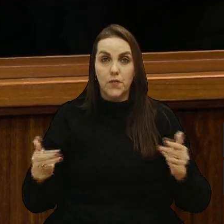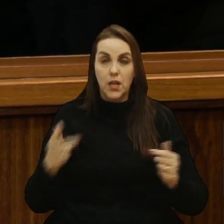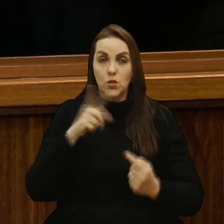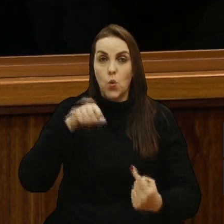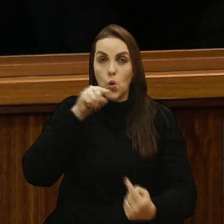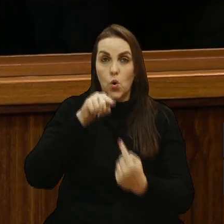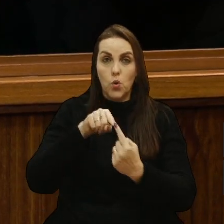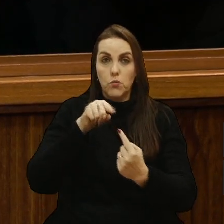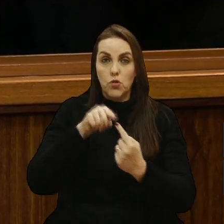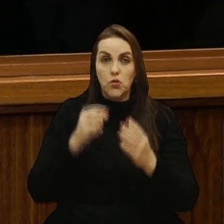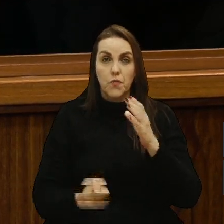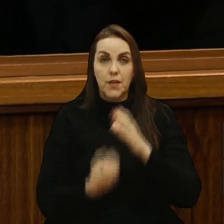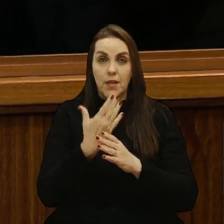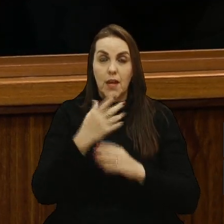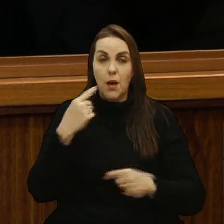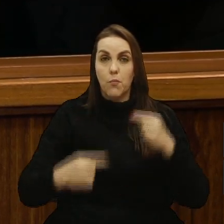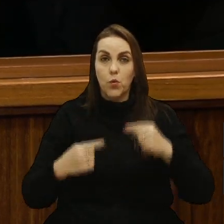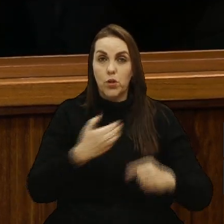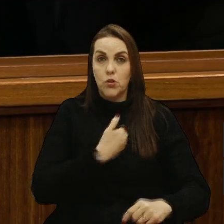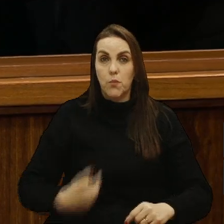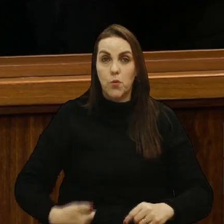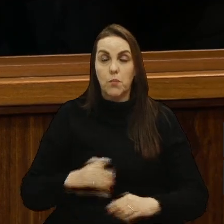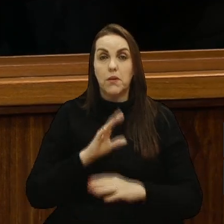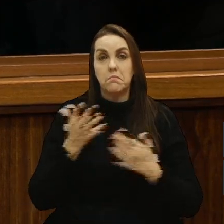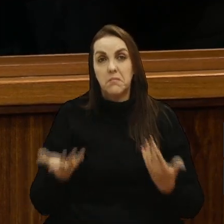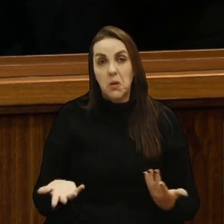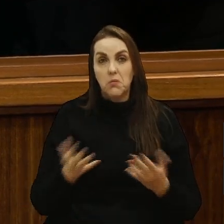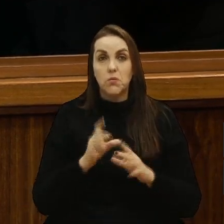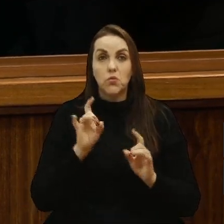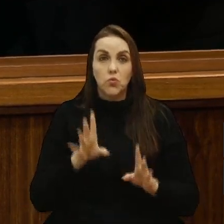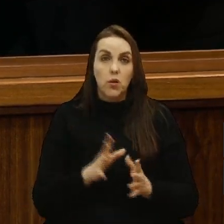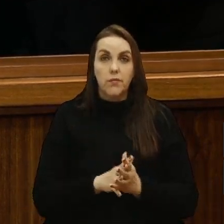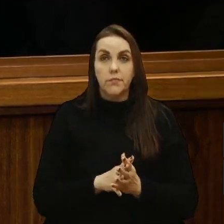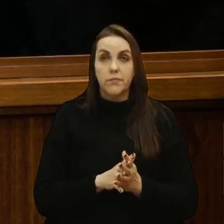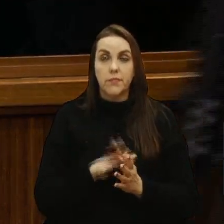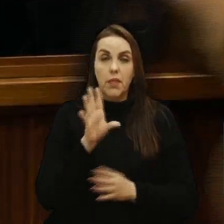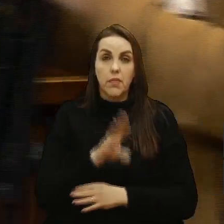objetivo de criar políticas públicas. Senão vai ser só